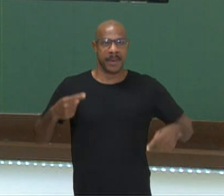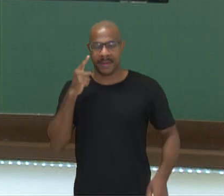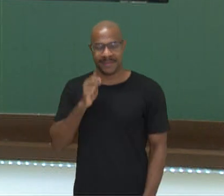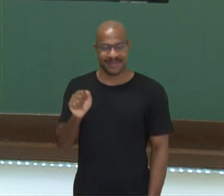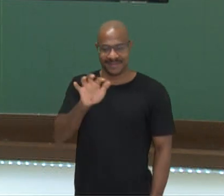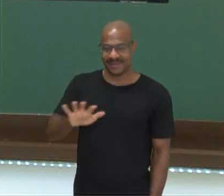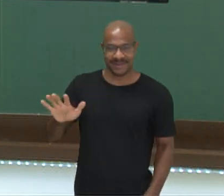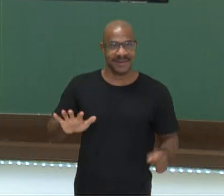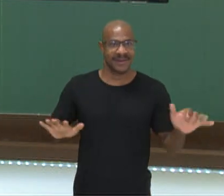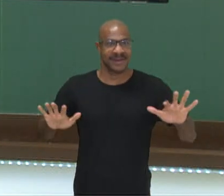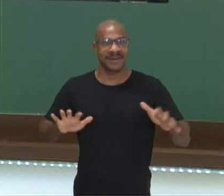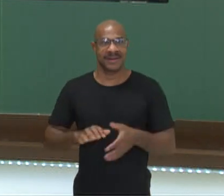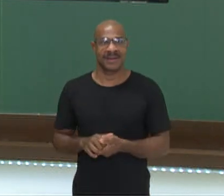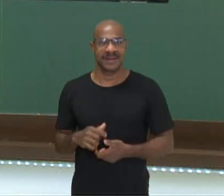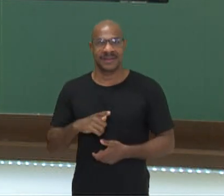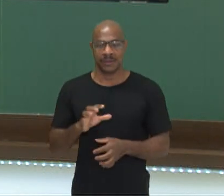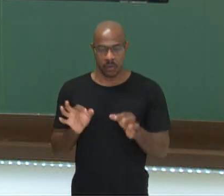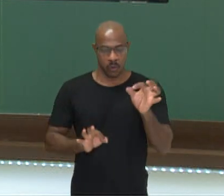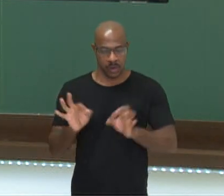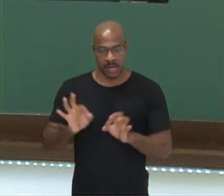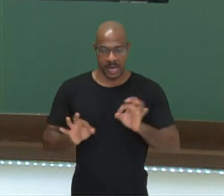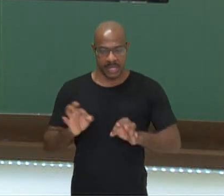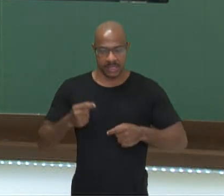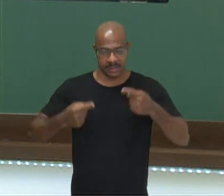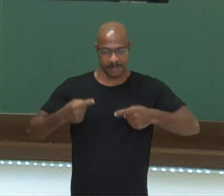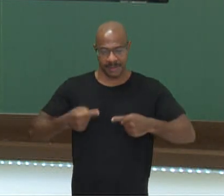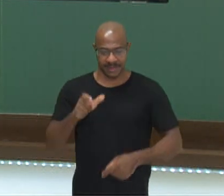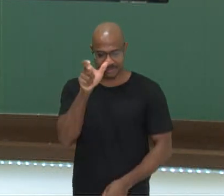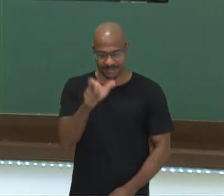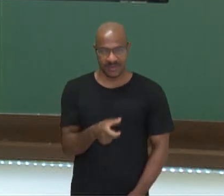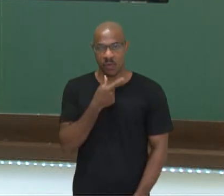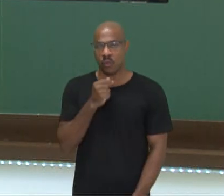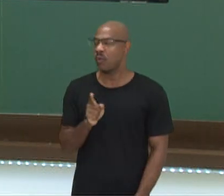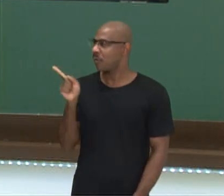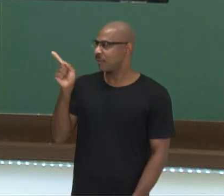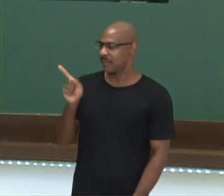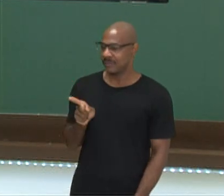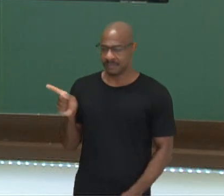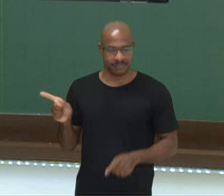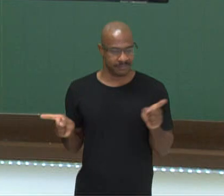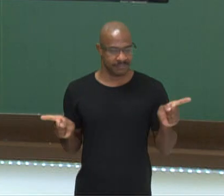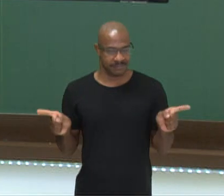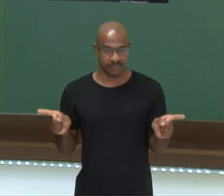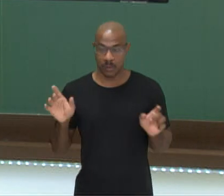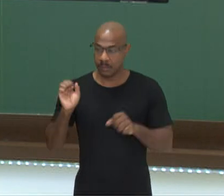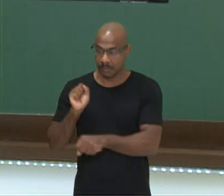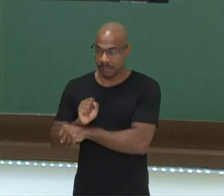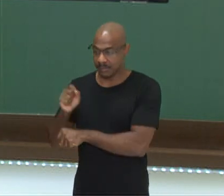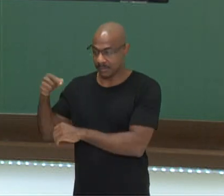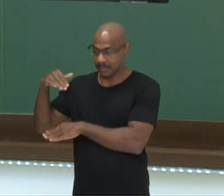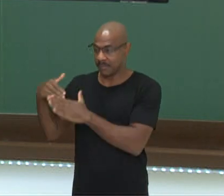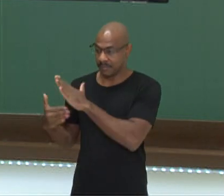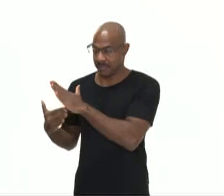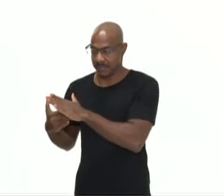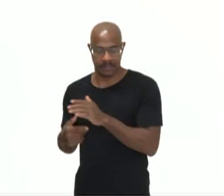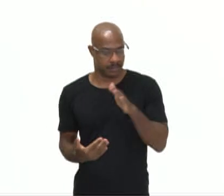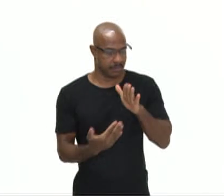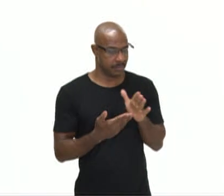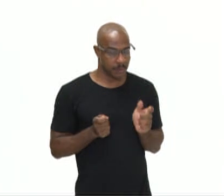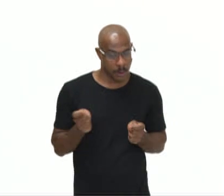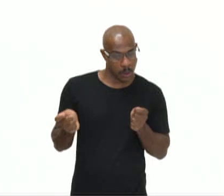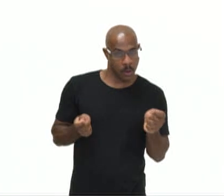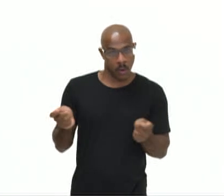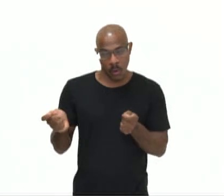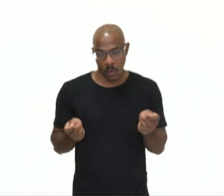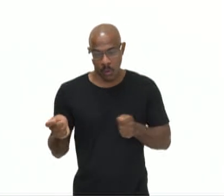imagem um mediador, que é quem organiza, né, o debate. A sua função é organizar, ou seja, regularizando os turnos